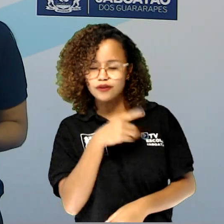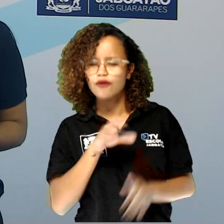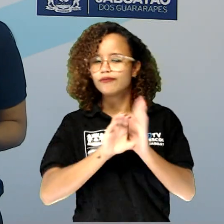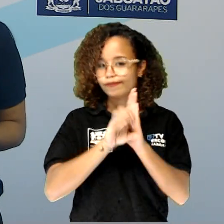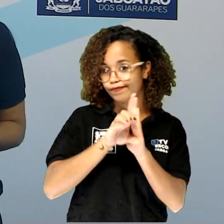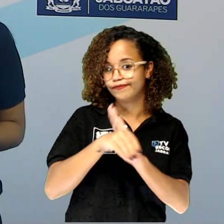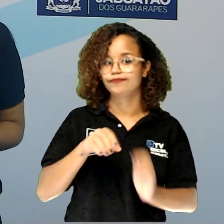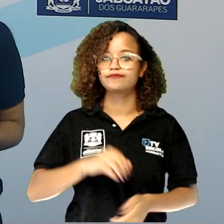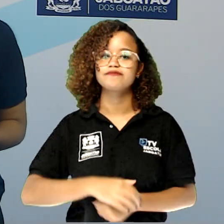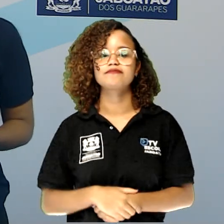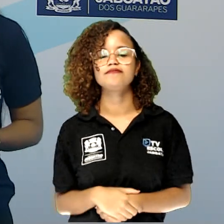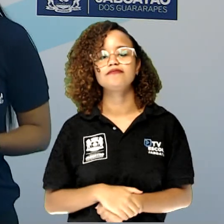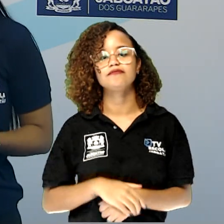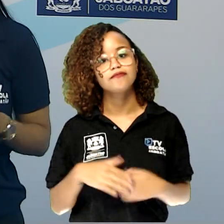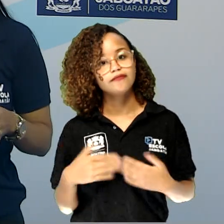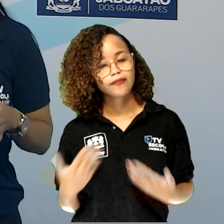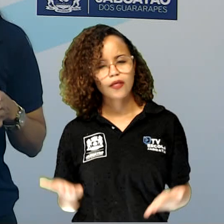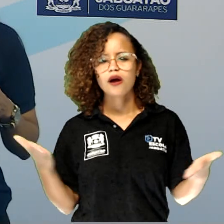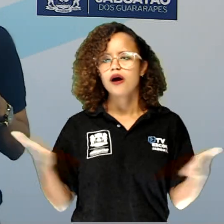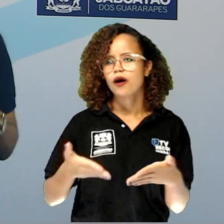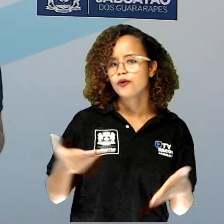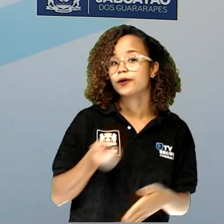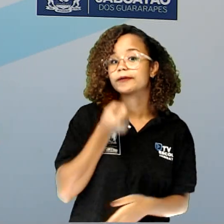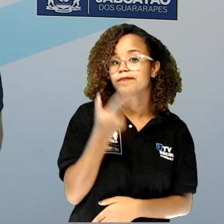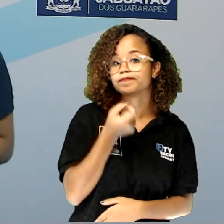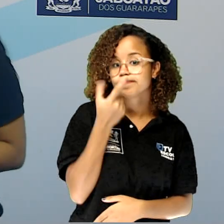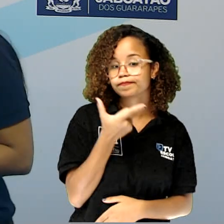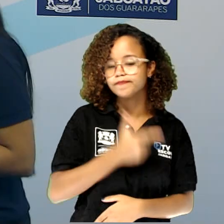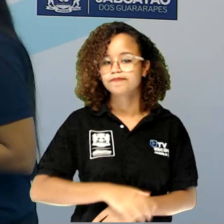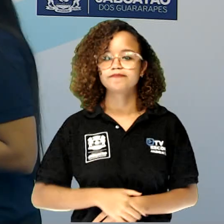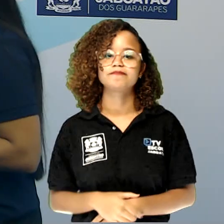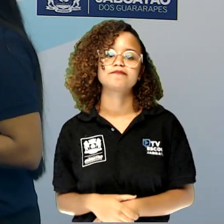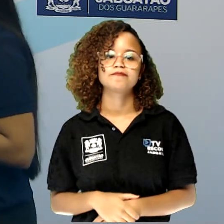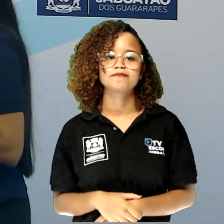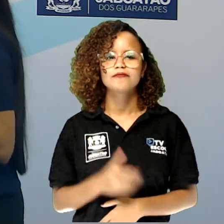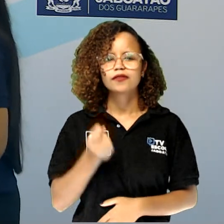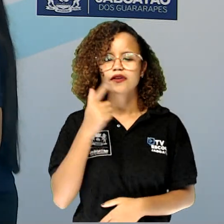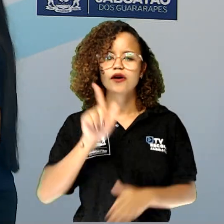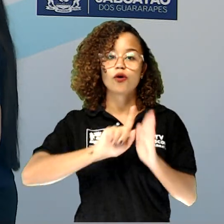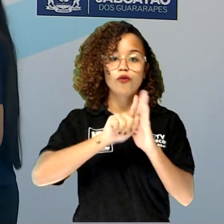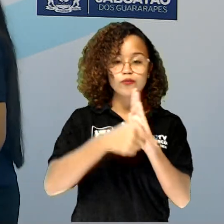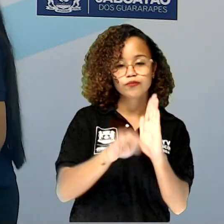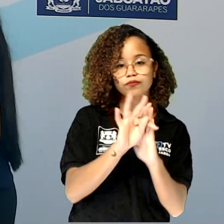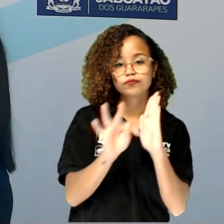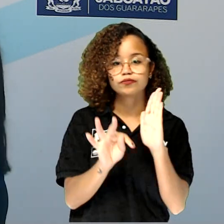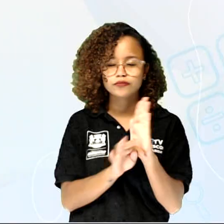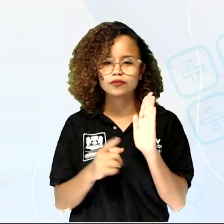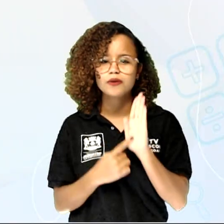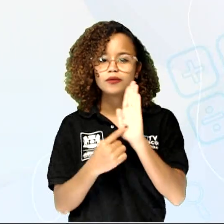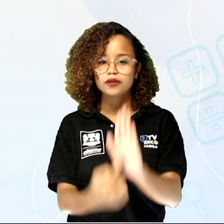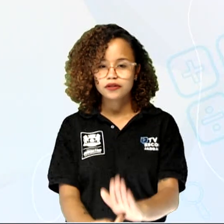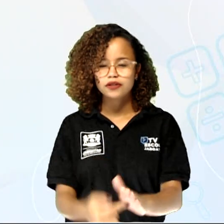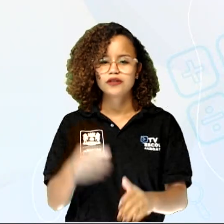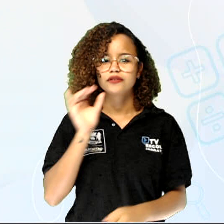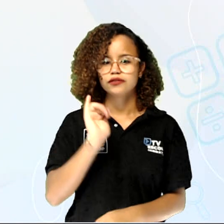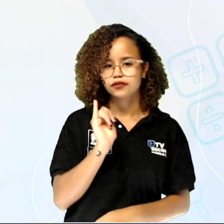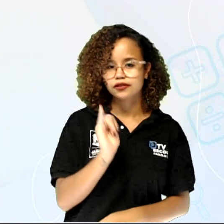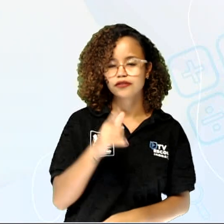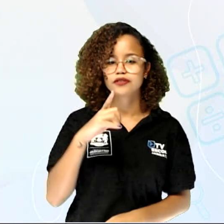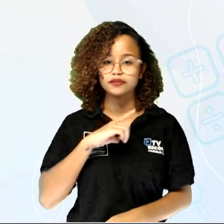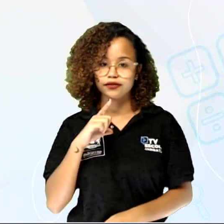conceito? Vamos primeiro para o conceito de anedota. Anedota é um gênero textual que apresenta narrativa composta